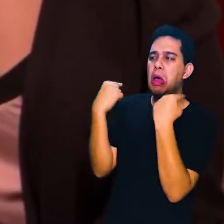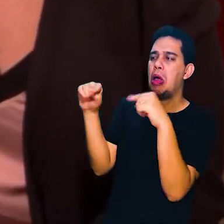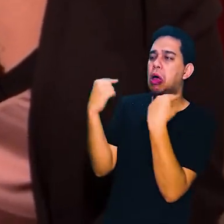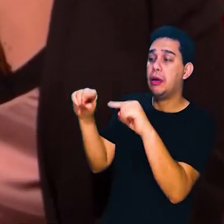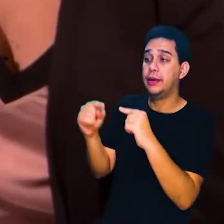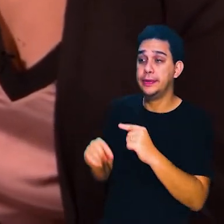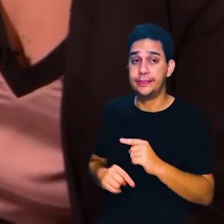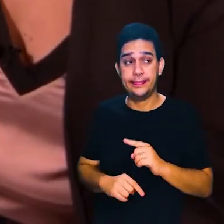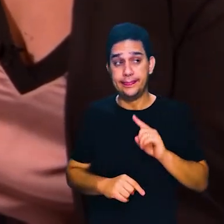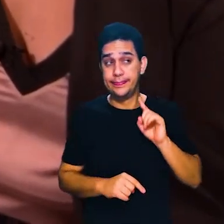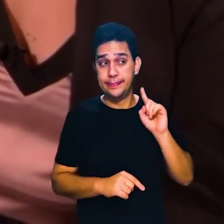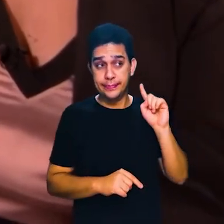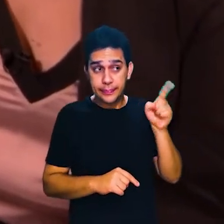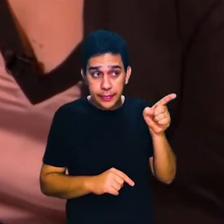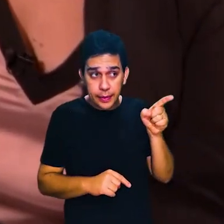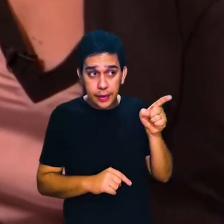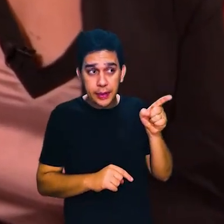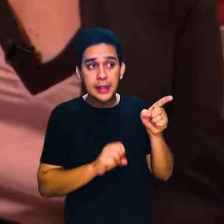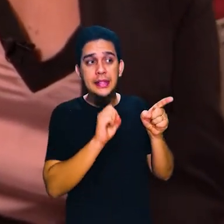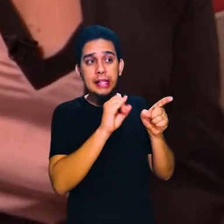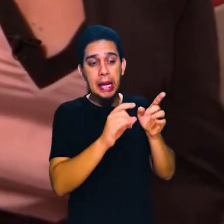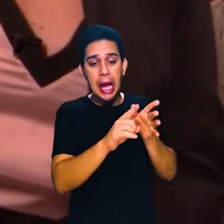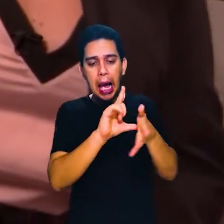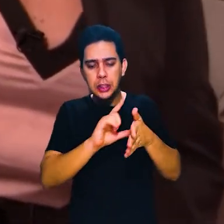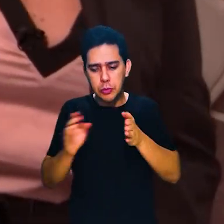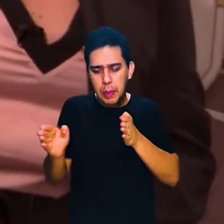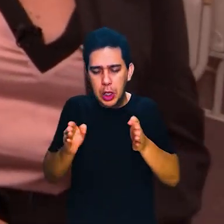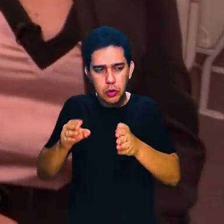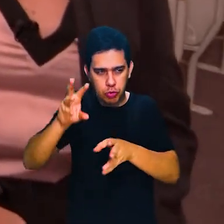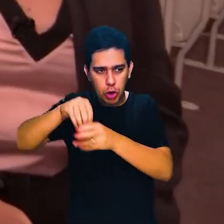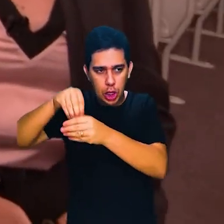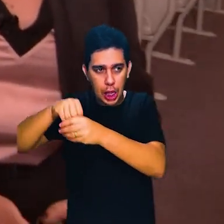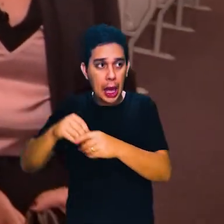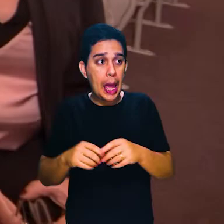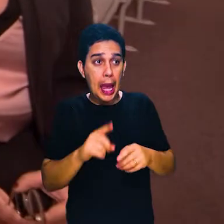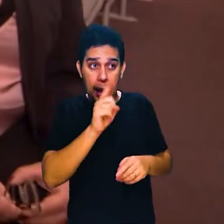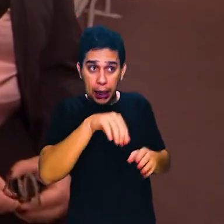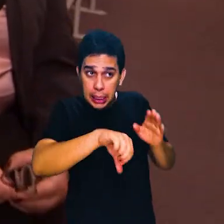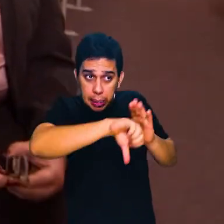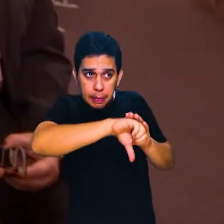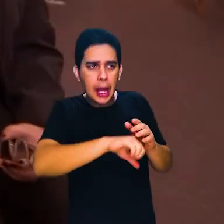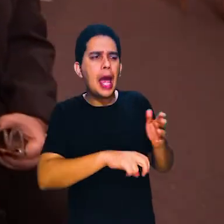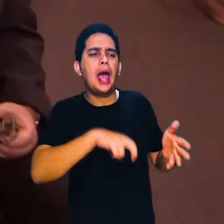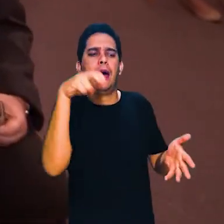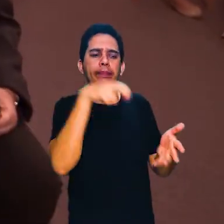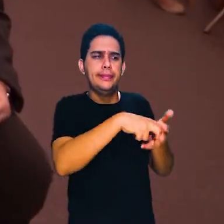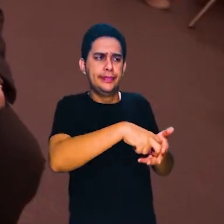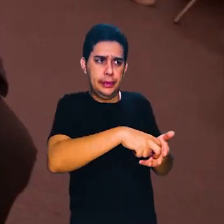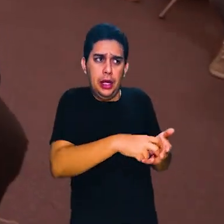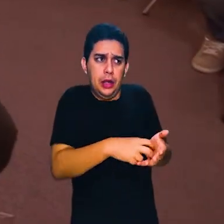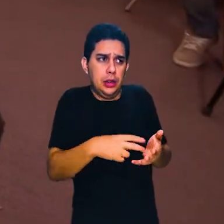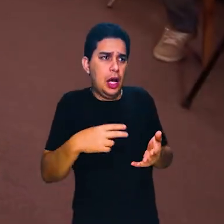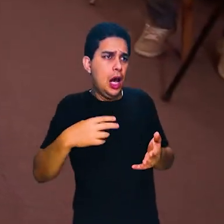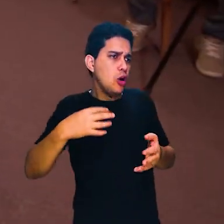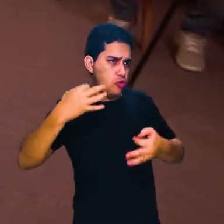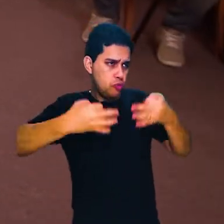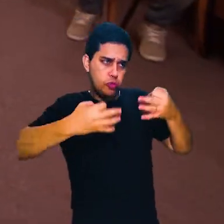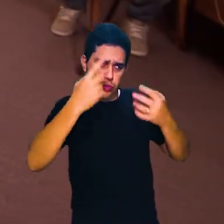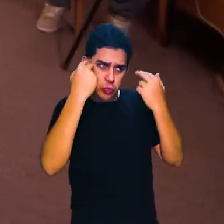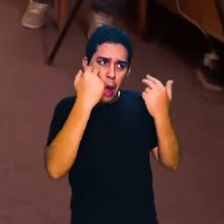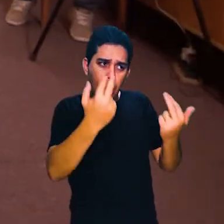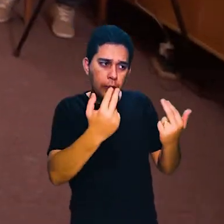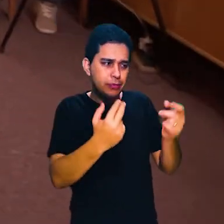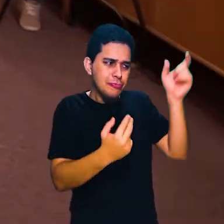alguém, se constatado o crime, essa pessoa, de fato, pode ser penalizada na justiça comum. Bom, isso no